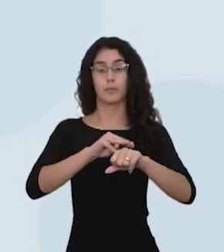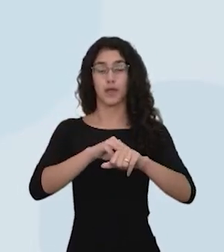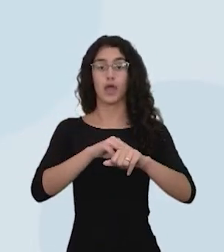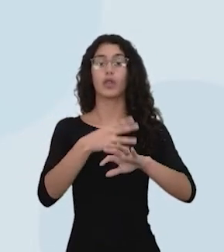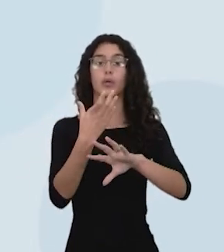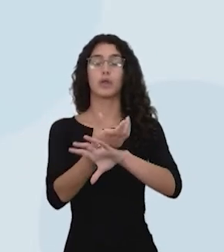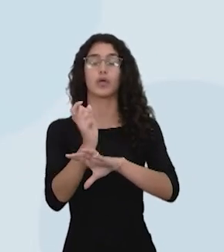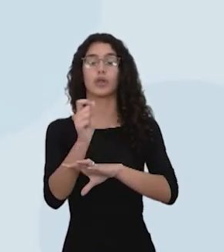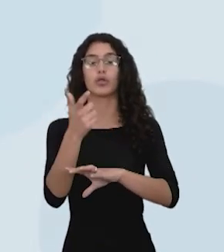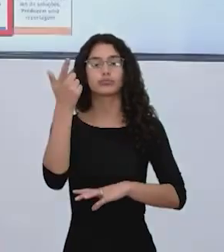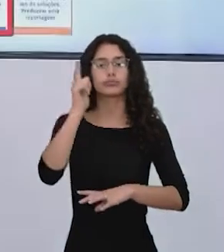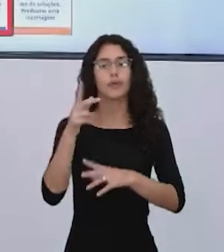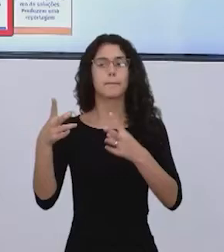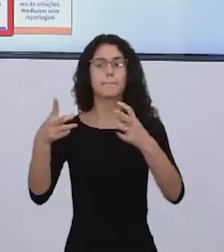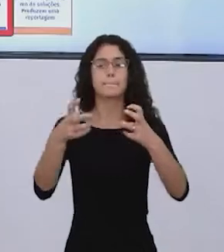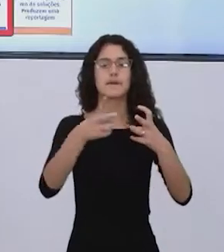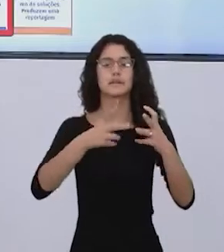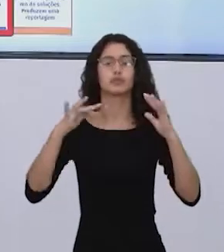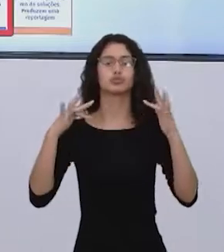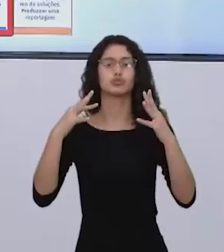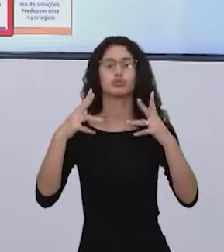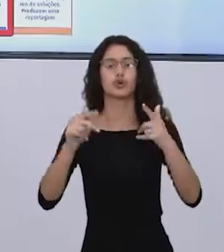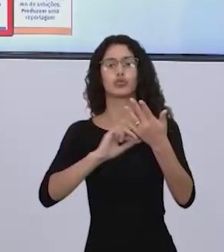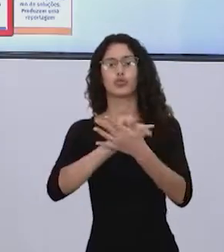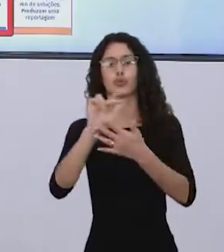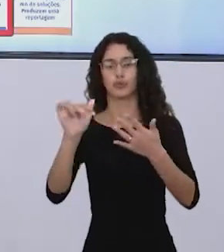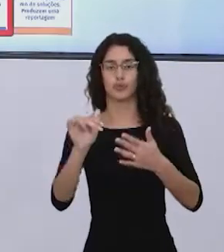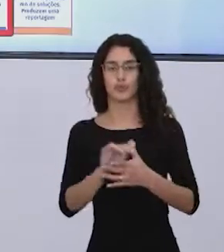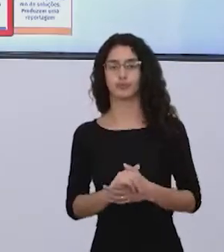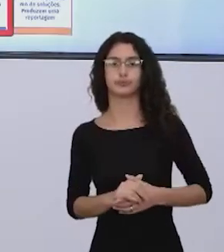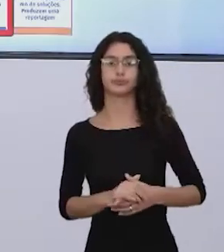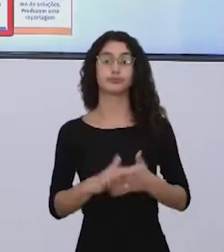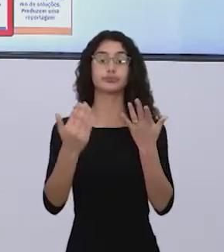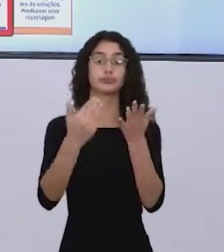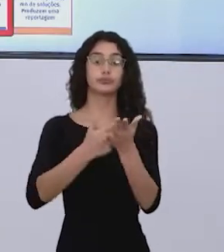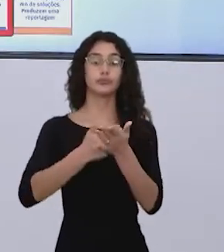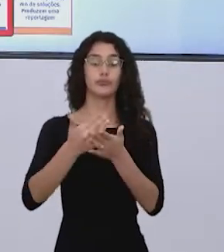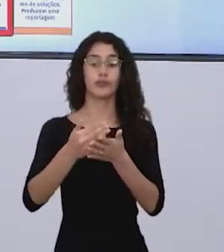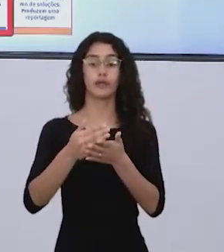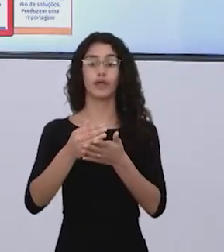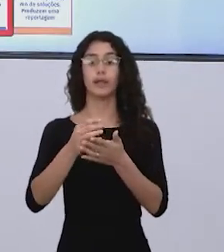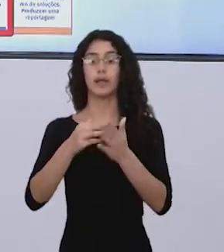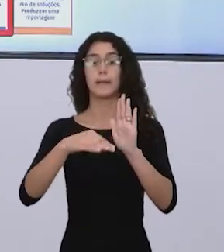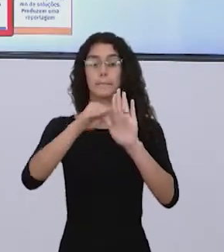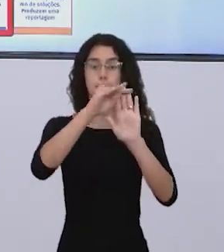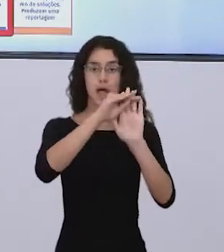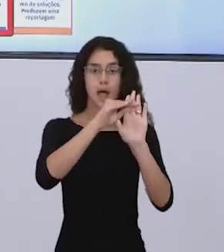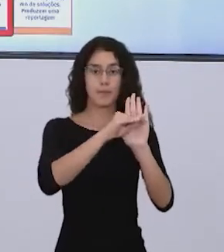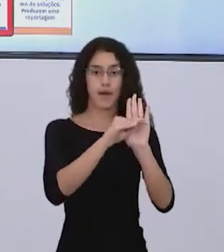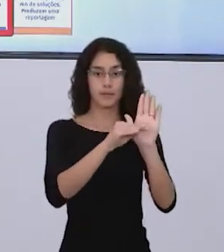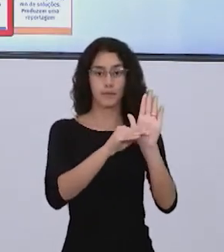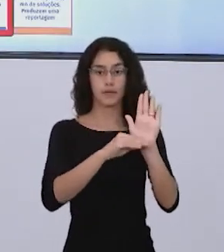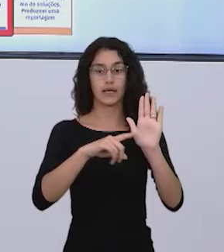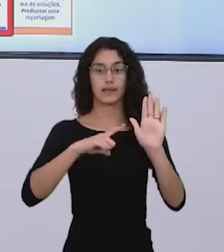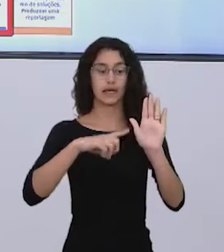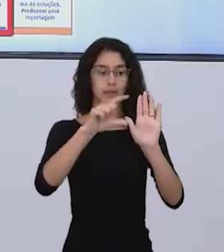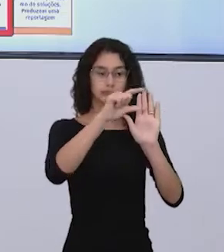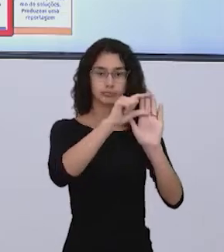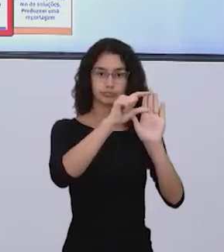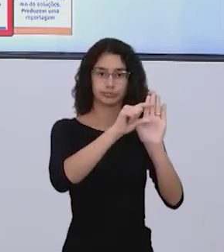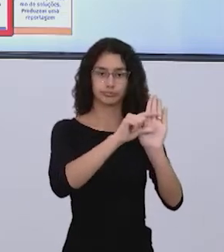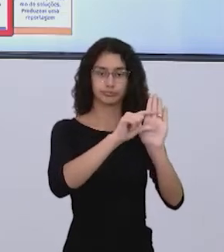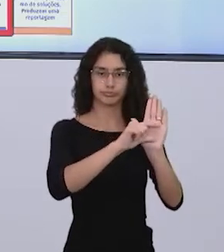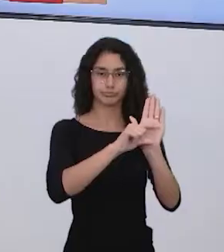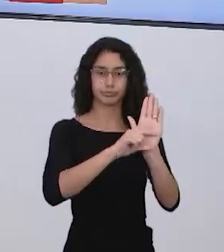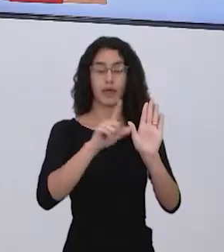o que a gente conseguiu ver de todos os outros, tá? Começando, então, ó, cada linha, tá, que tá separadinha